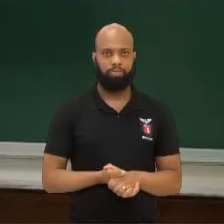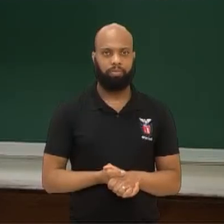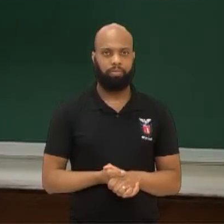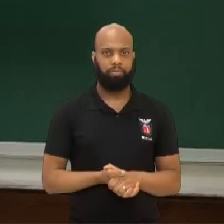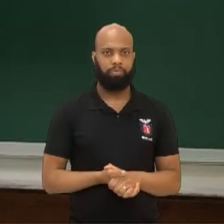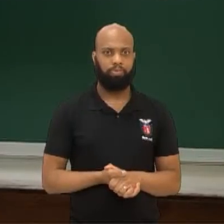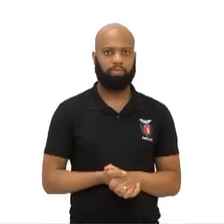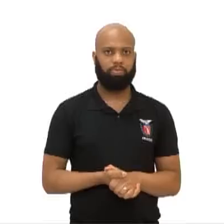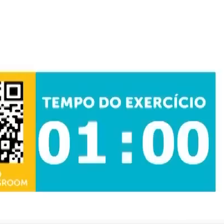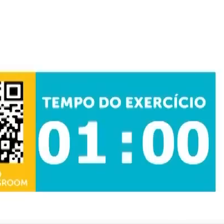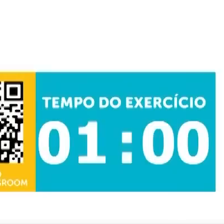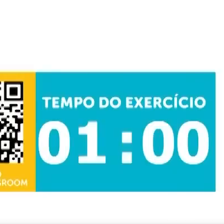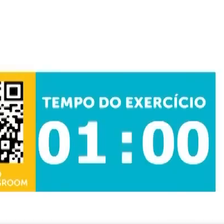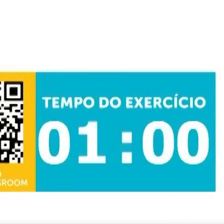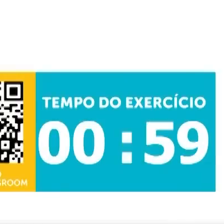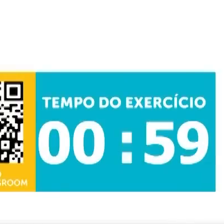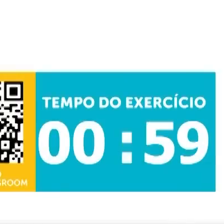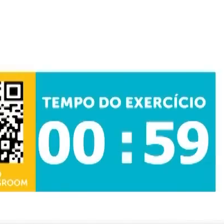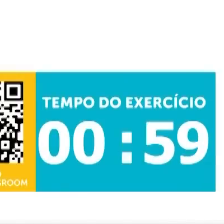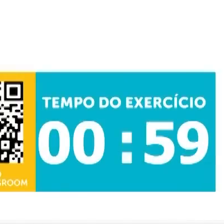caderno.